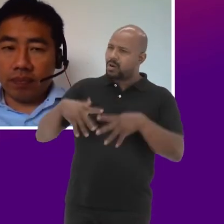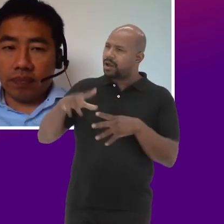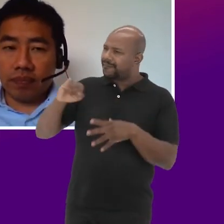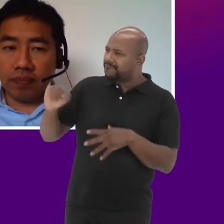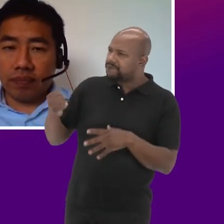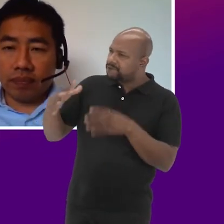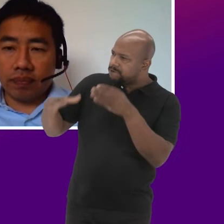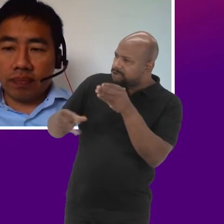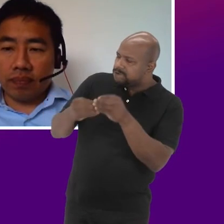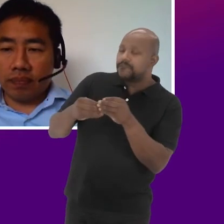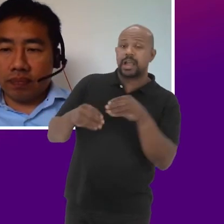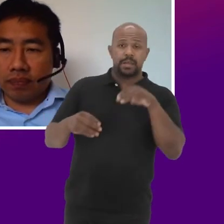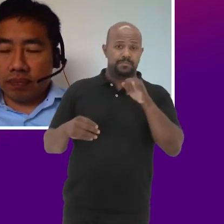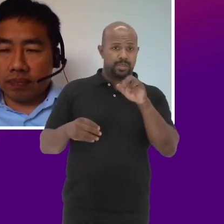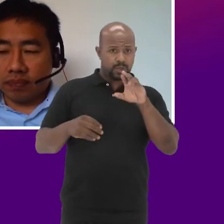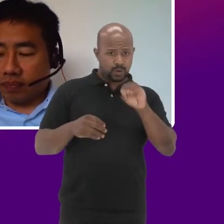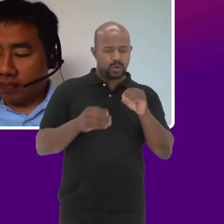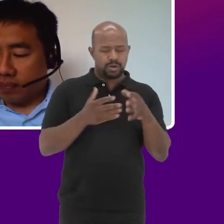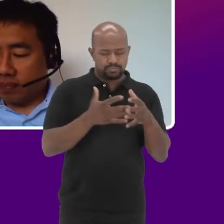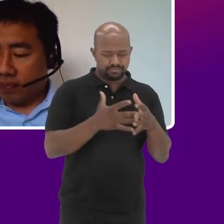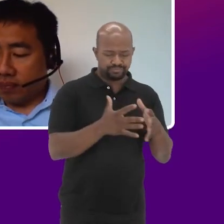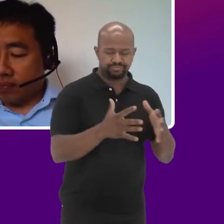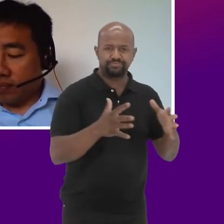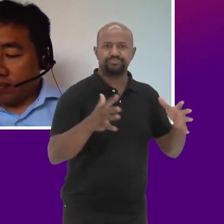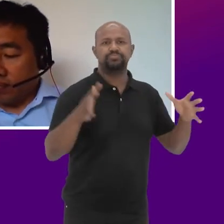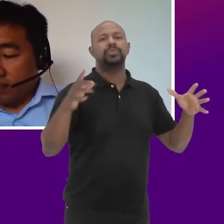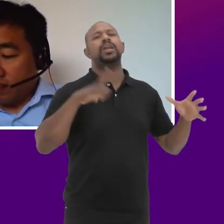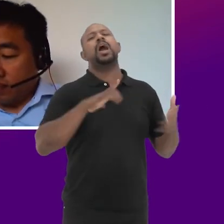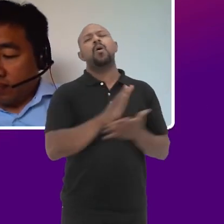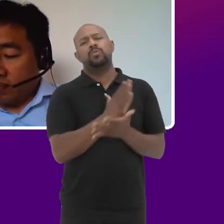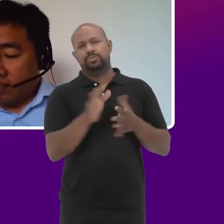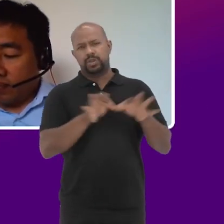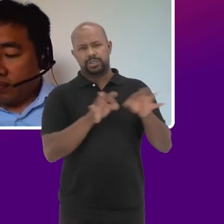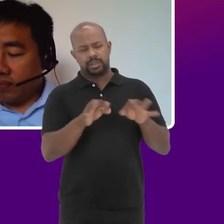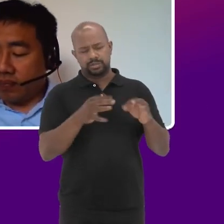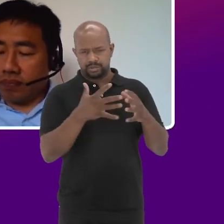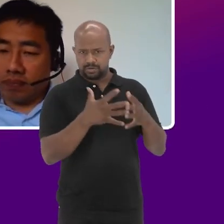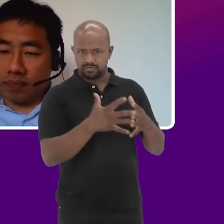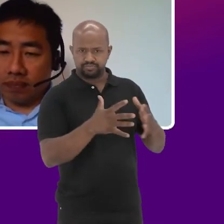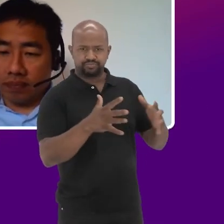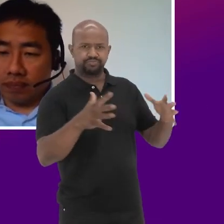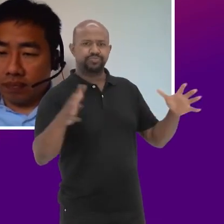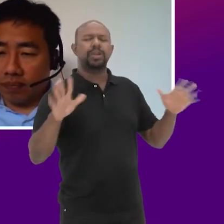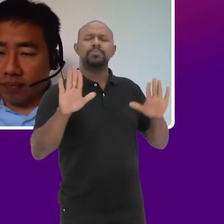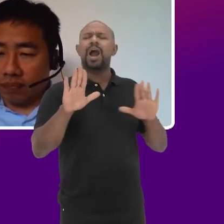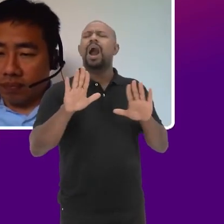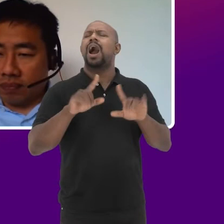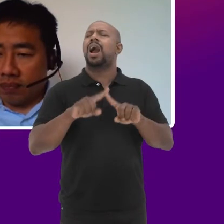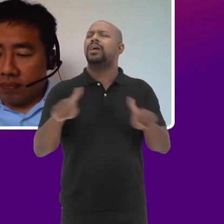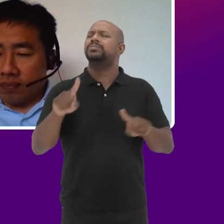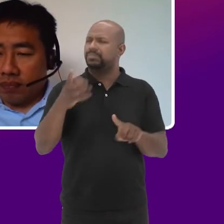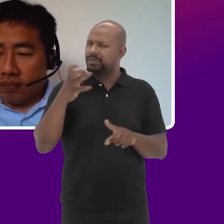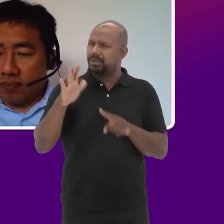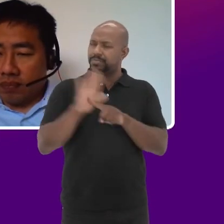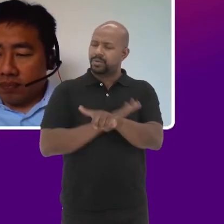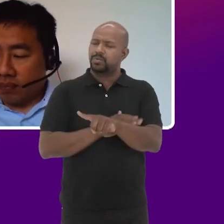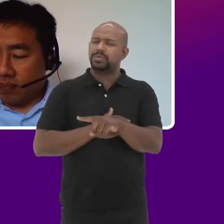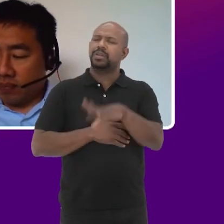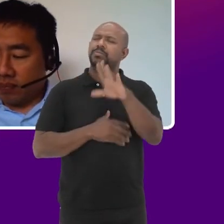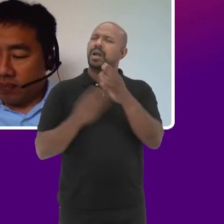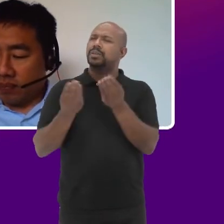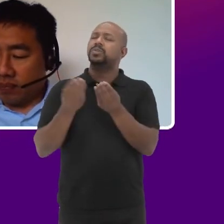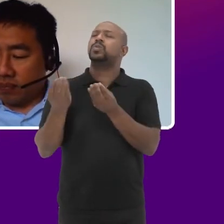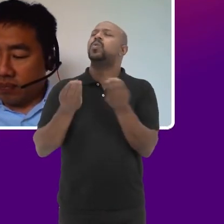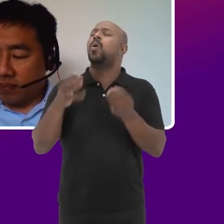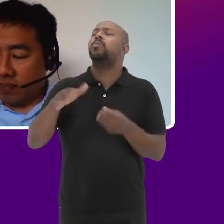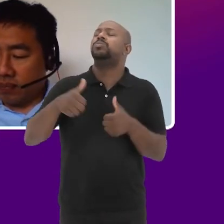falou, nós sabemos que a Micro expande, né? Tem alguns projetos de expansão, mas eu gostaria de fazer uma pergunta,